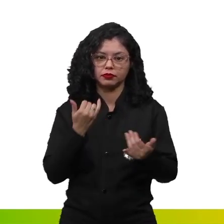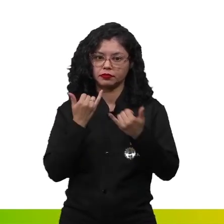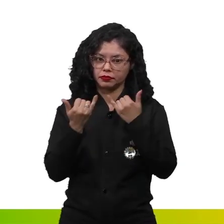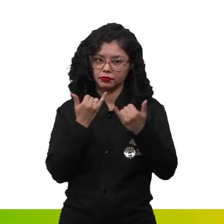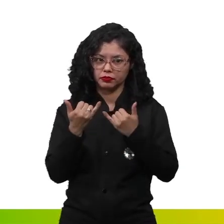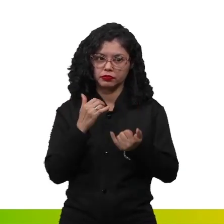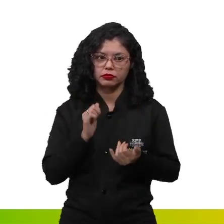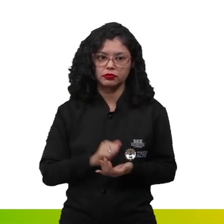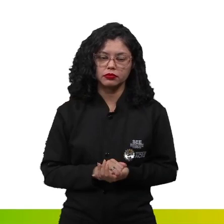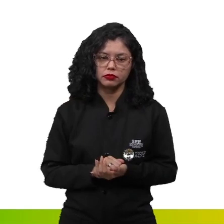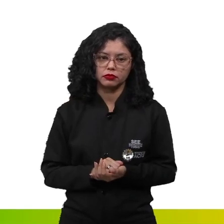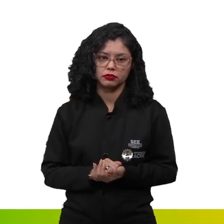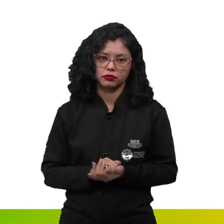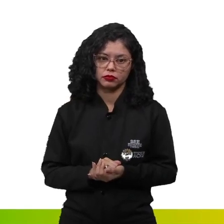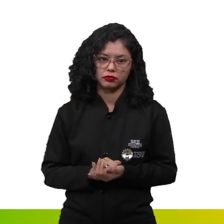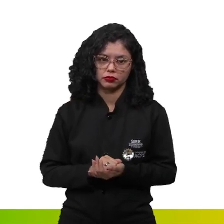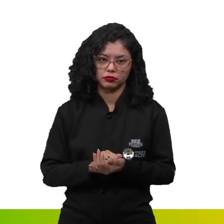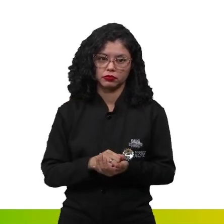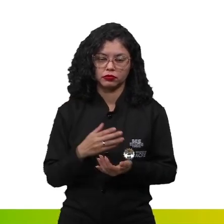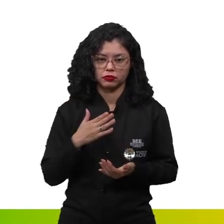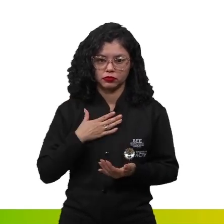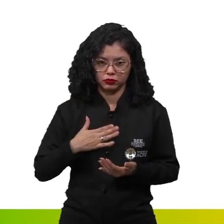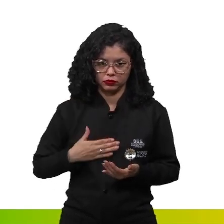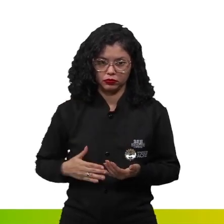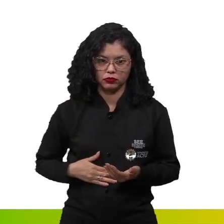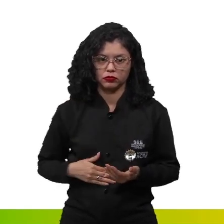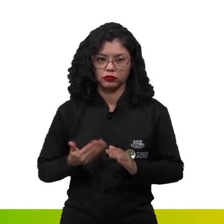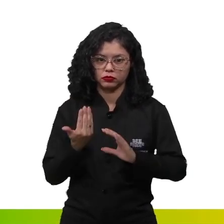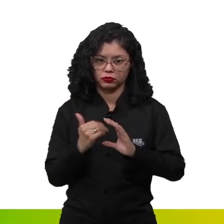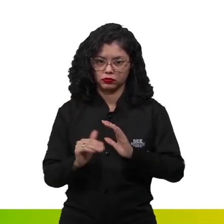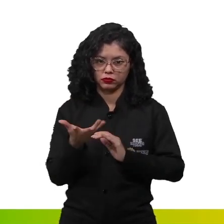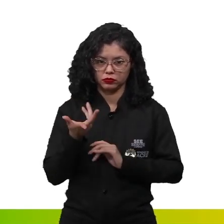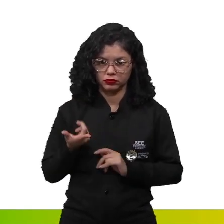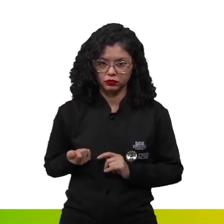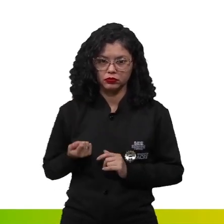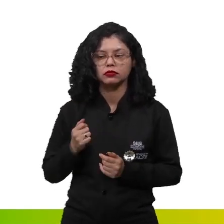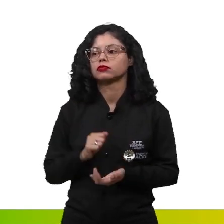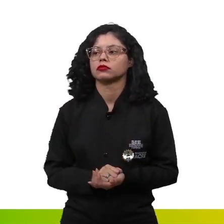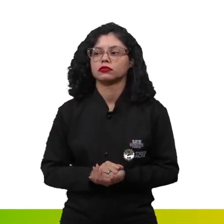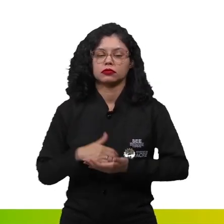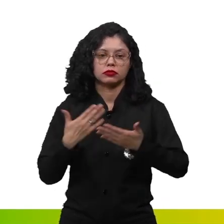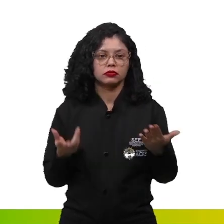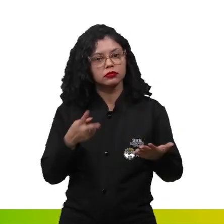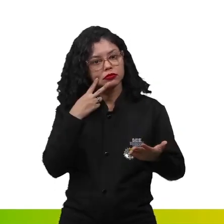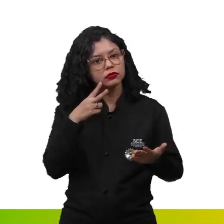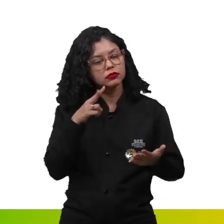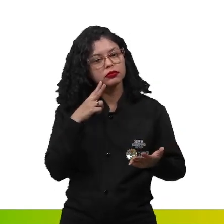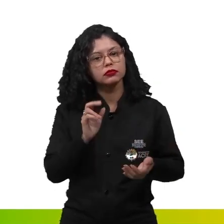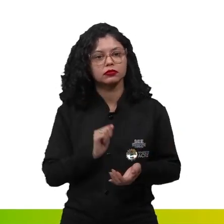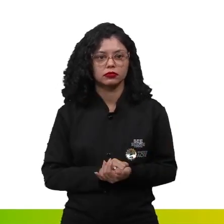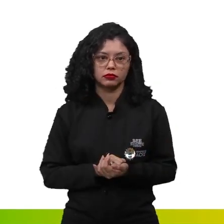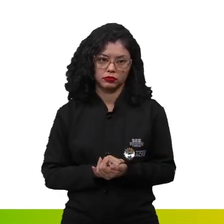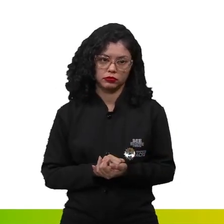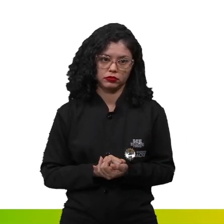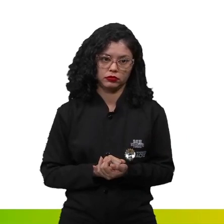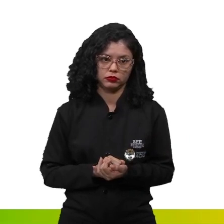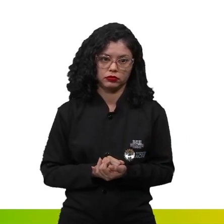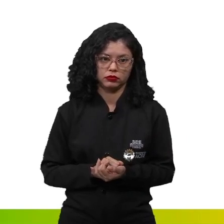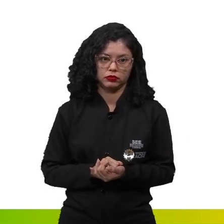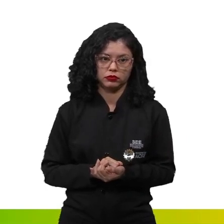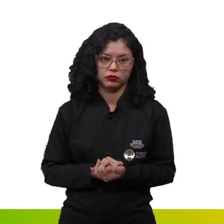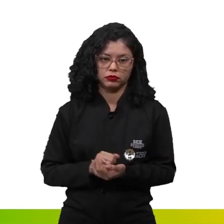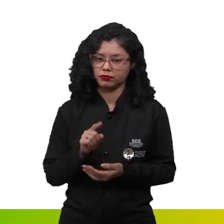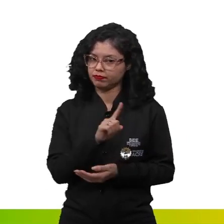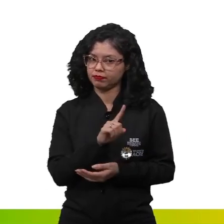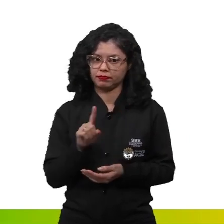as informações que o restante do organismo envia ou recebe? Pessoal, a gente viu que o sistema nervoso periférico